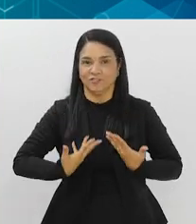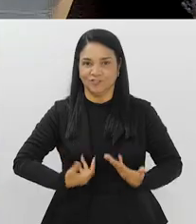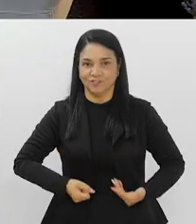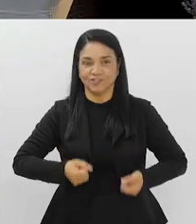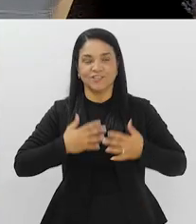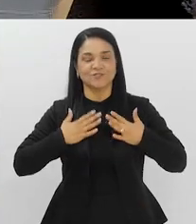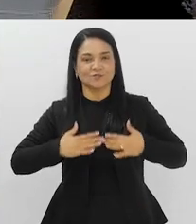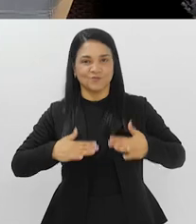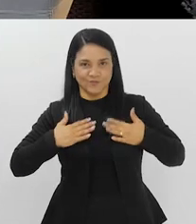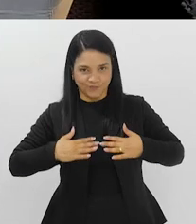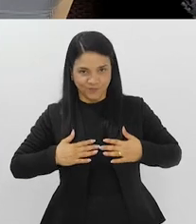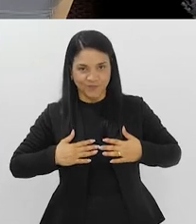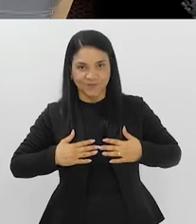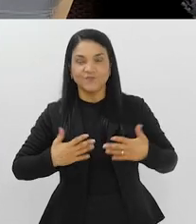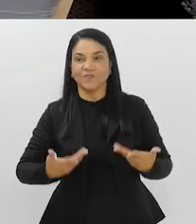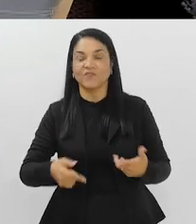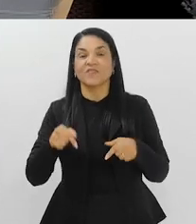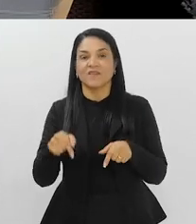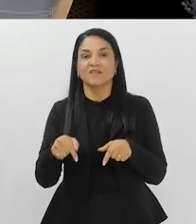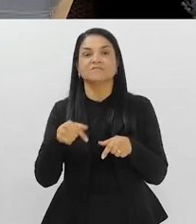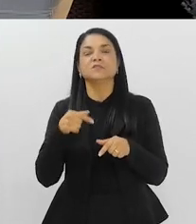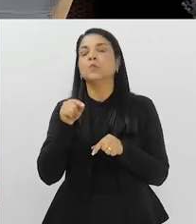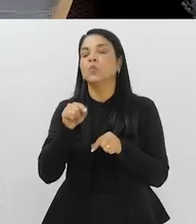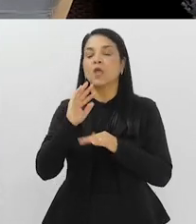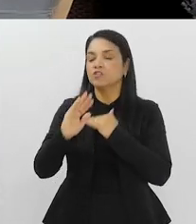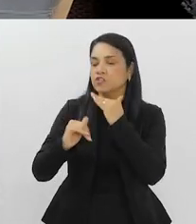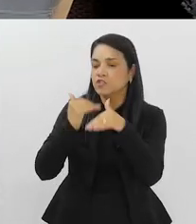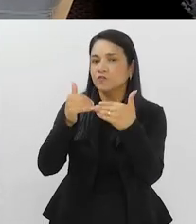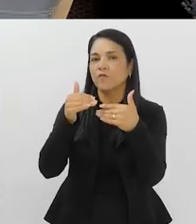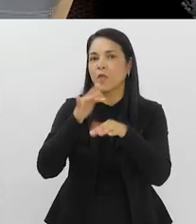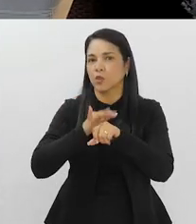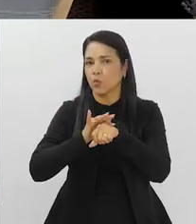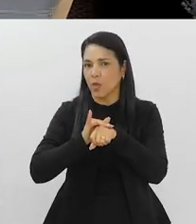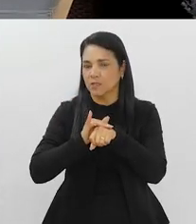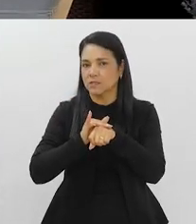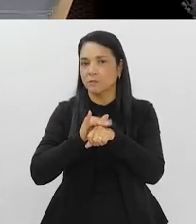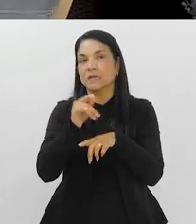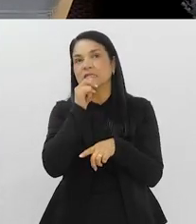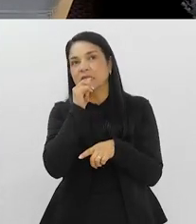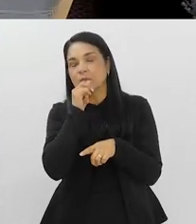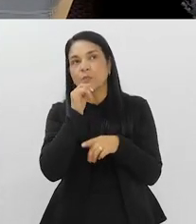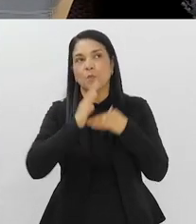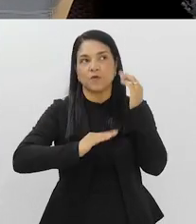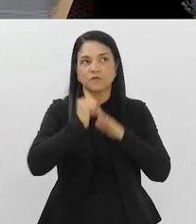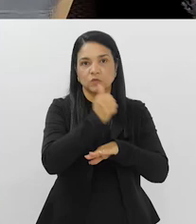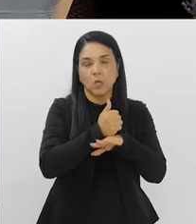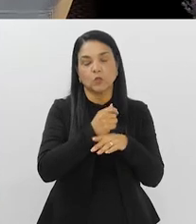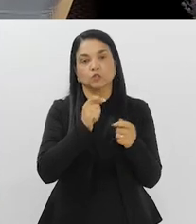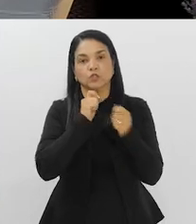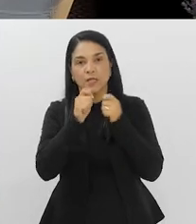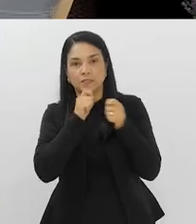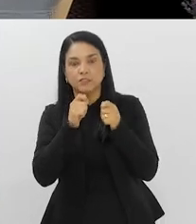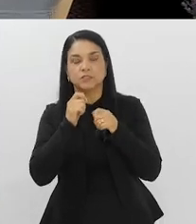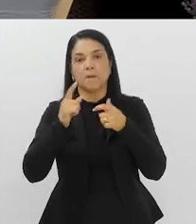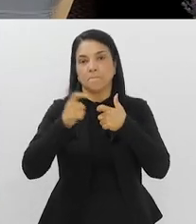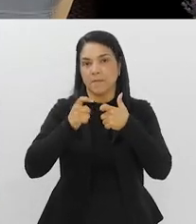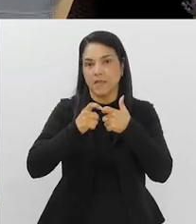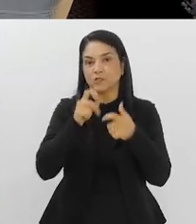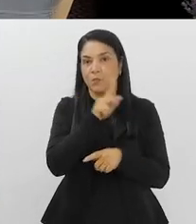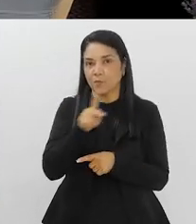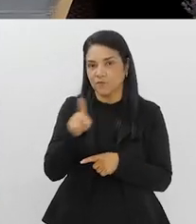descanso? Existem várias profissões aí que desenvolvem mais essa doença, que é o jornalista, o policial, o